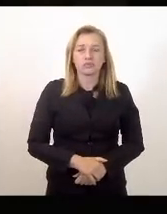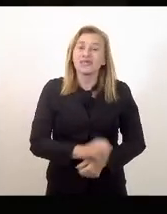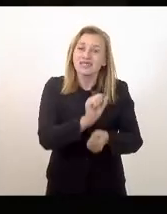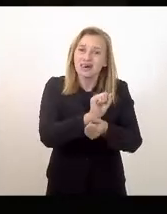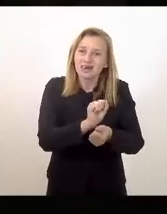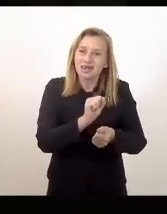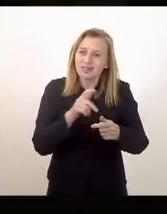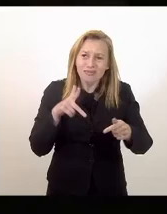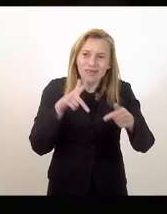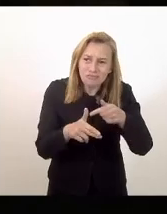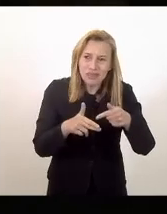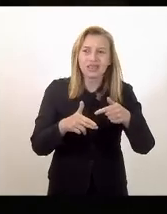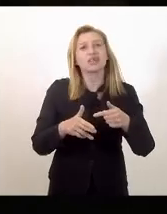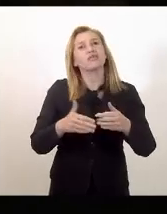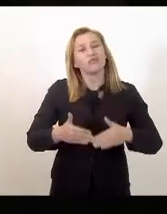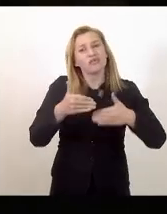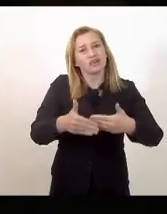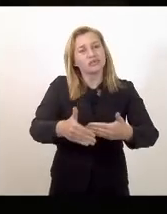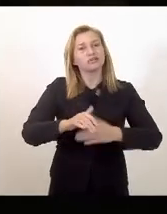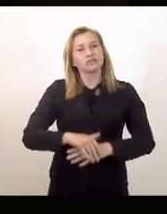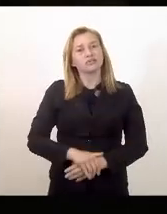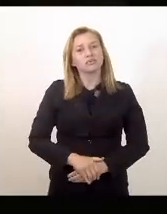impedir o avanço.